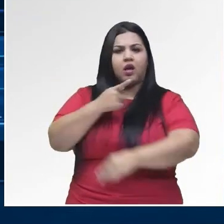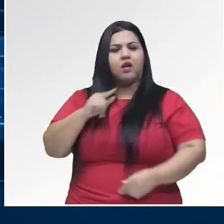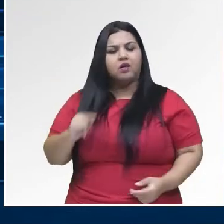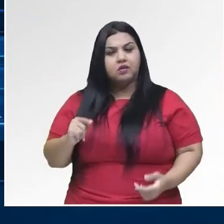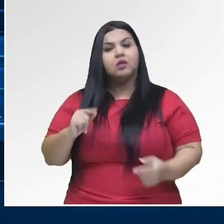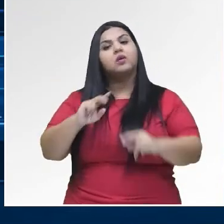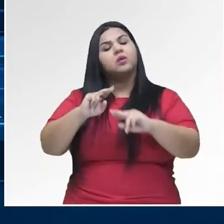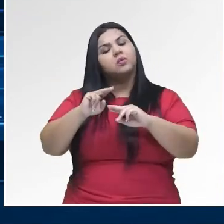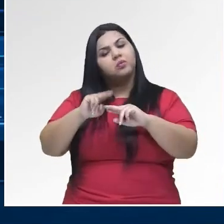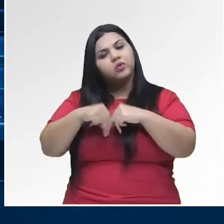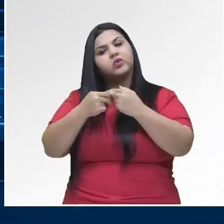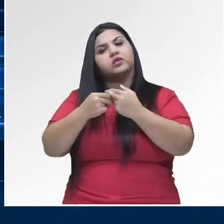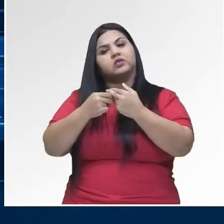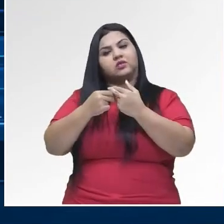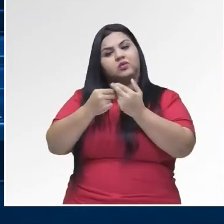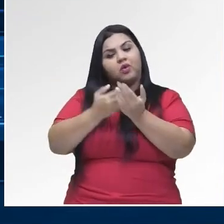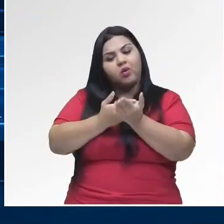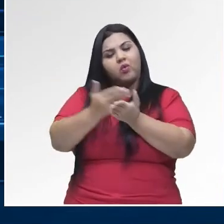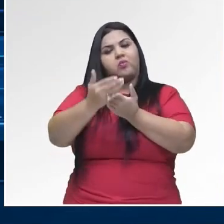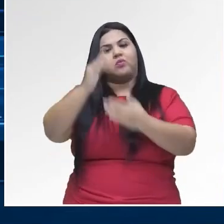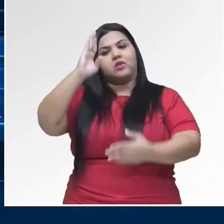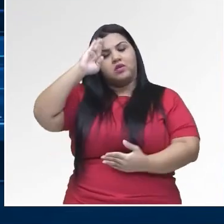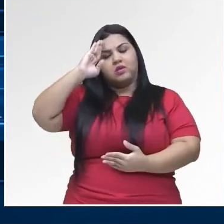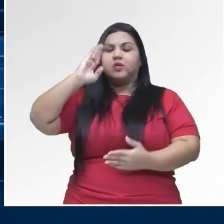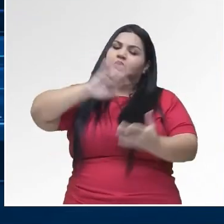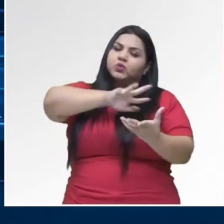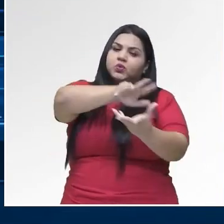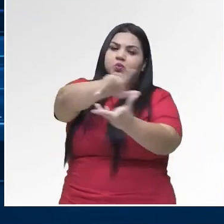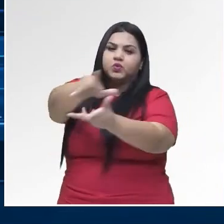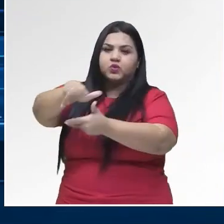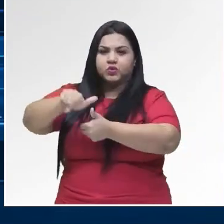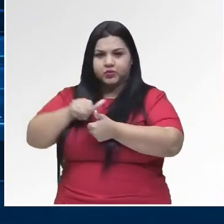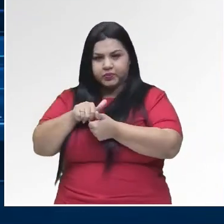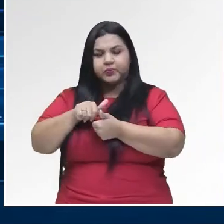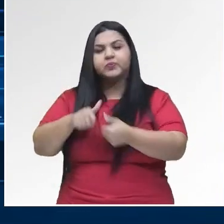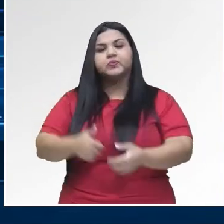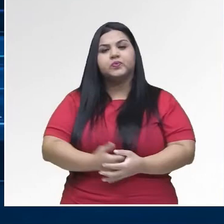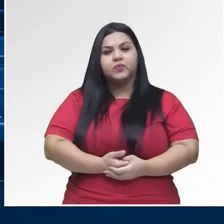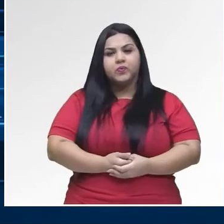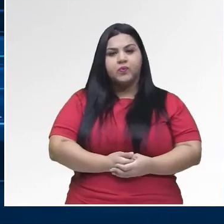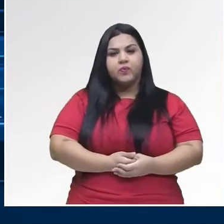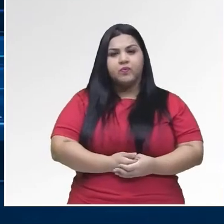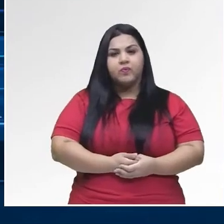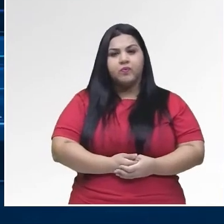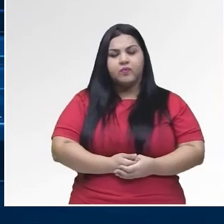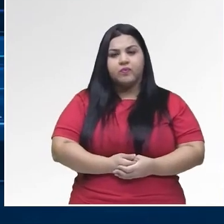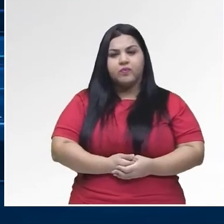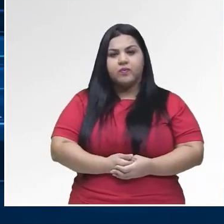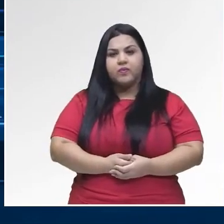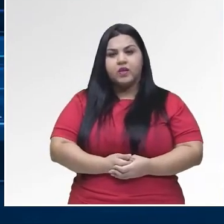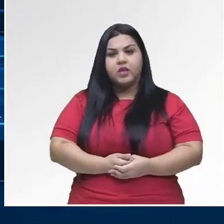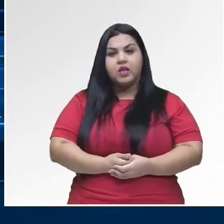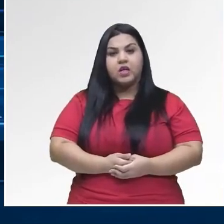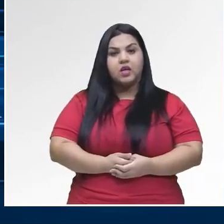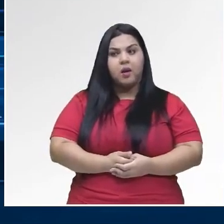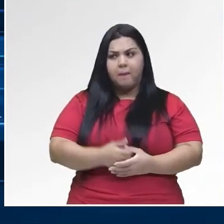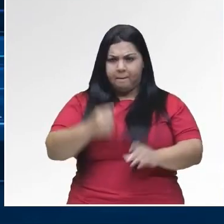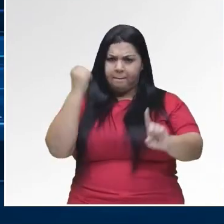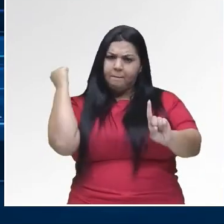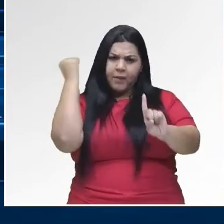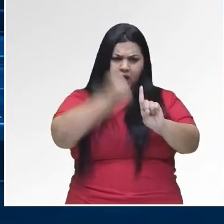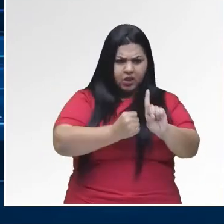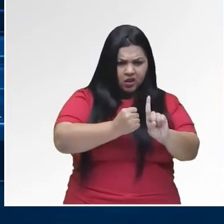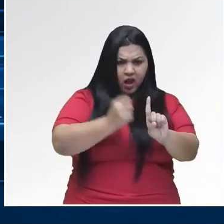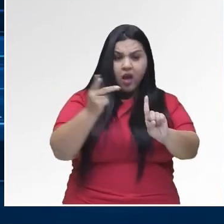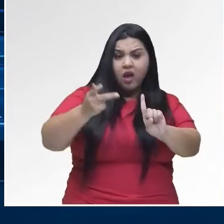um princípio universal a ética. Ela é um princípio universal. Não matar, matar é